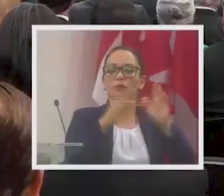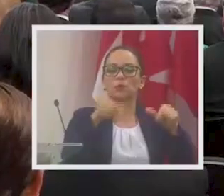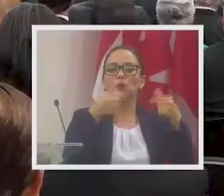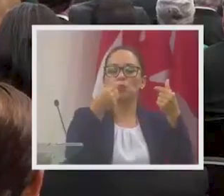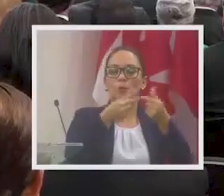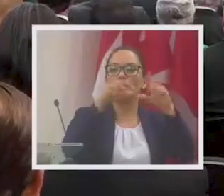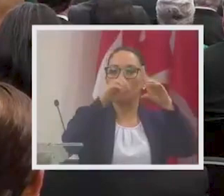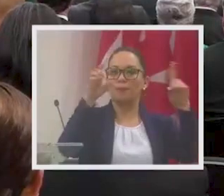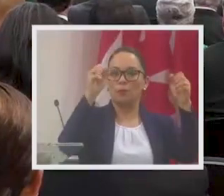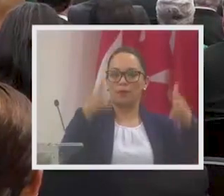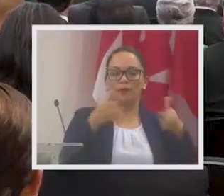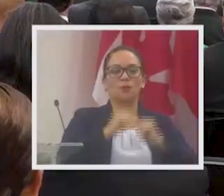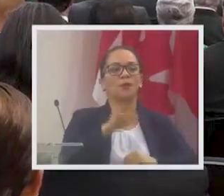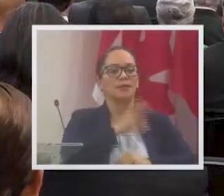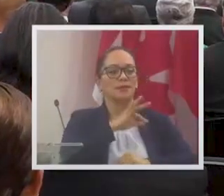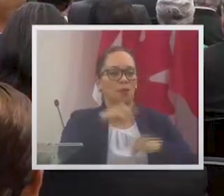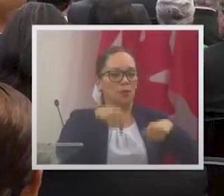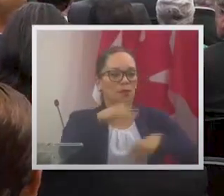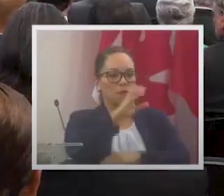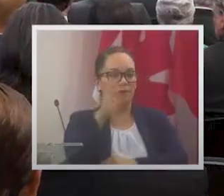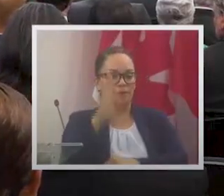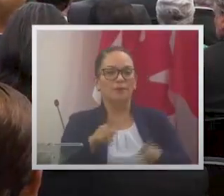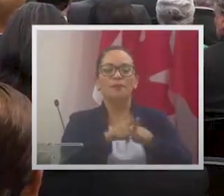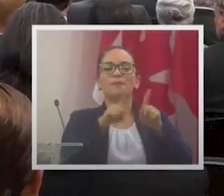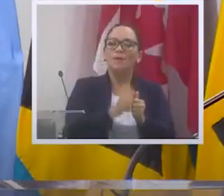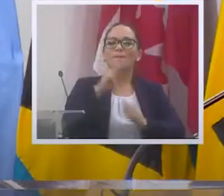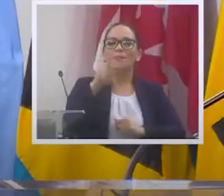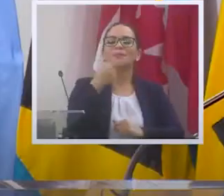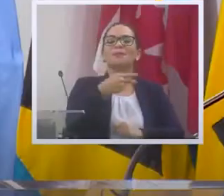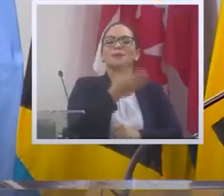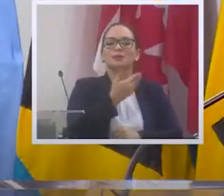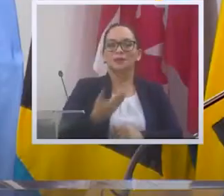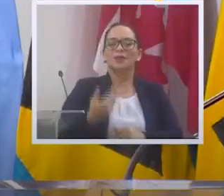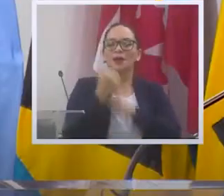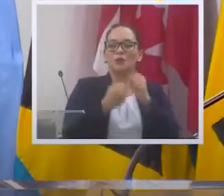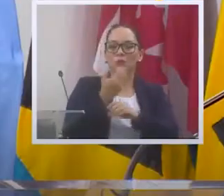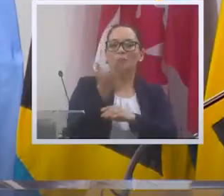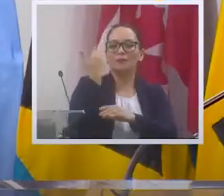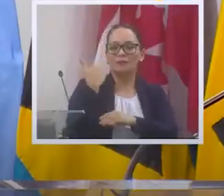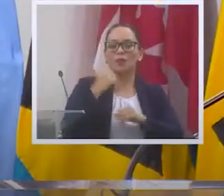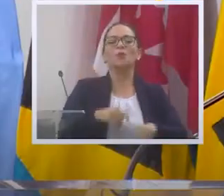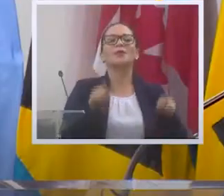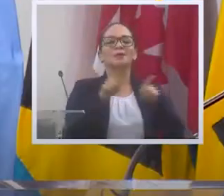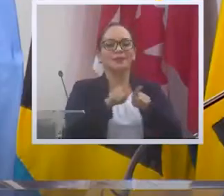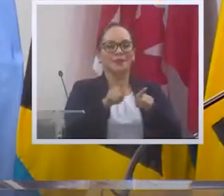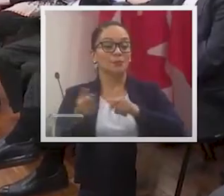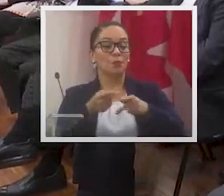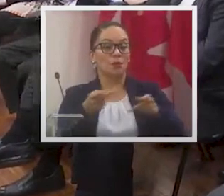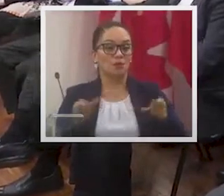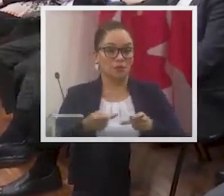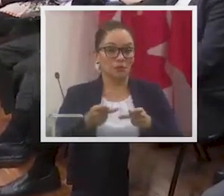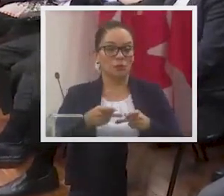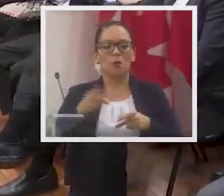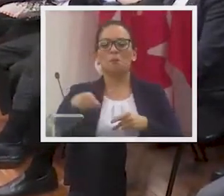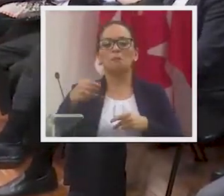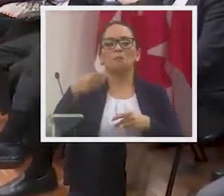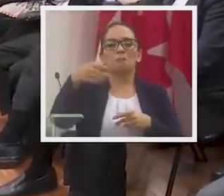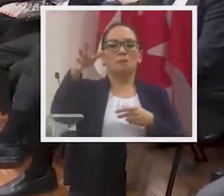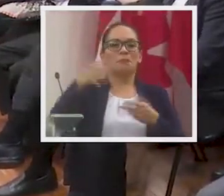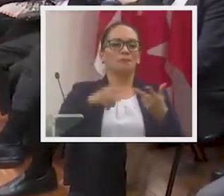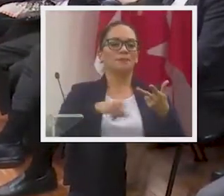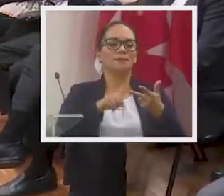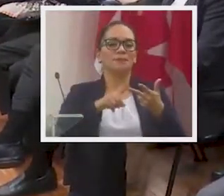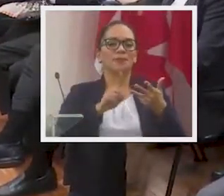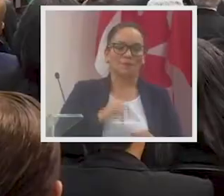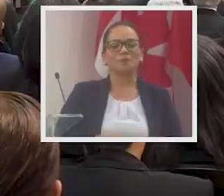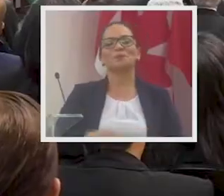a corte interamericana de direitos humanos deu início ao ano judiciário de 2023 com uma solenidade de